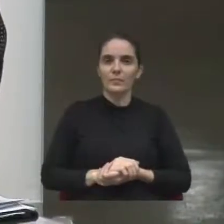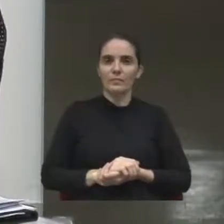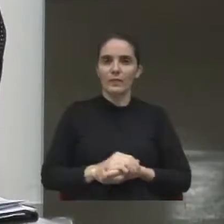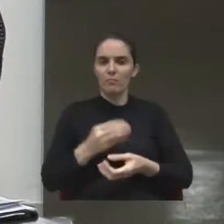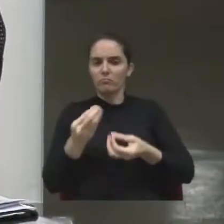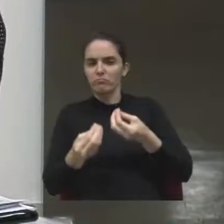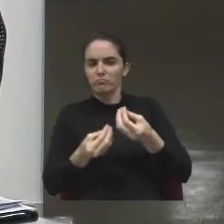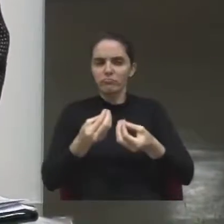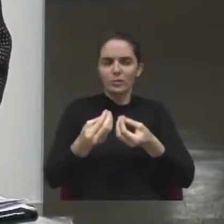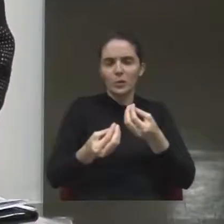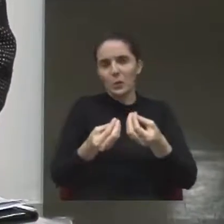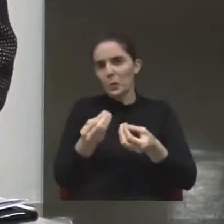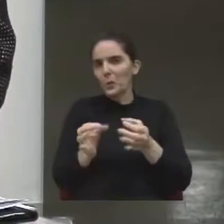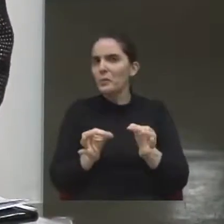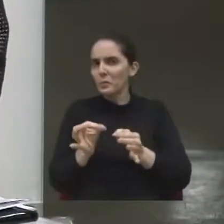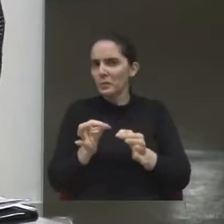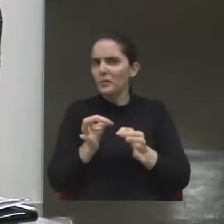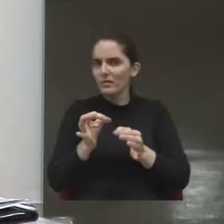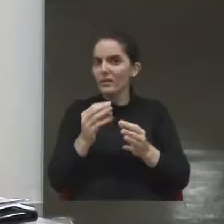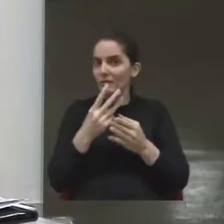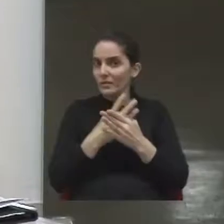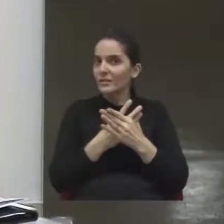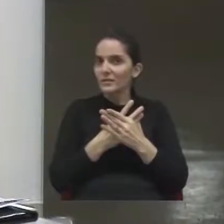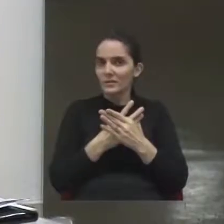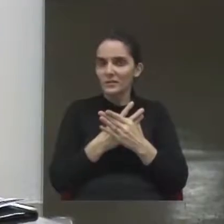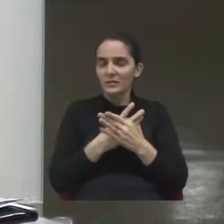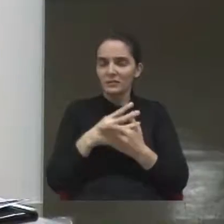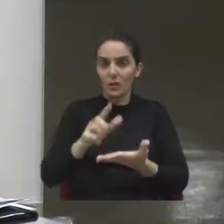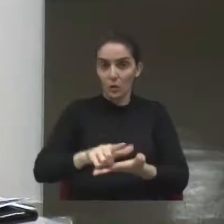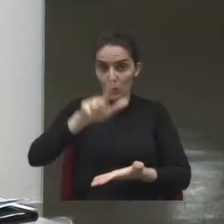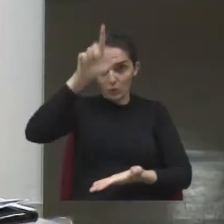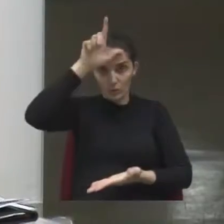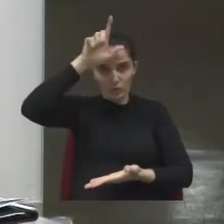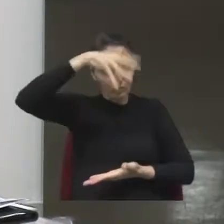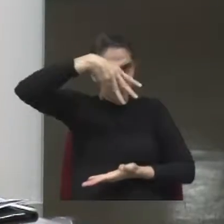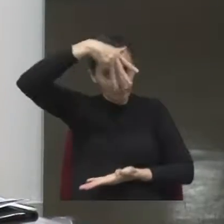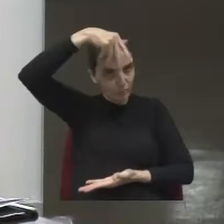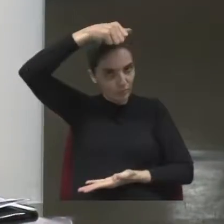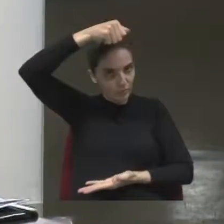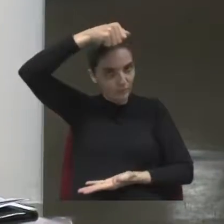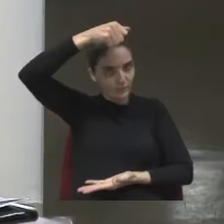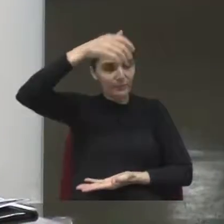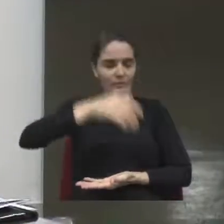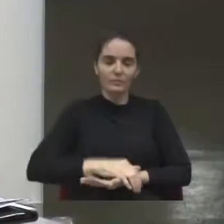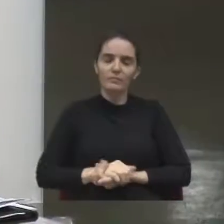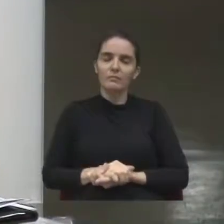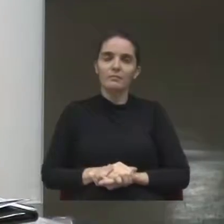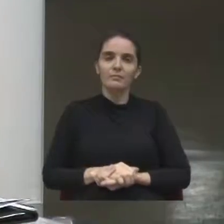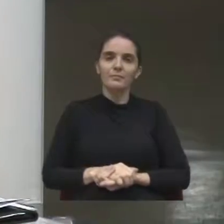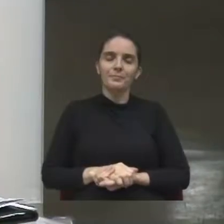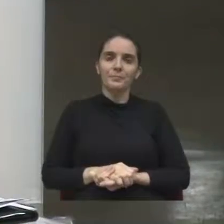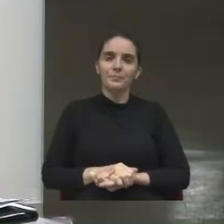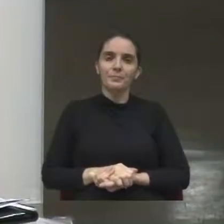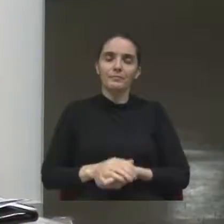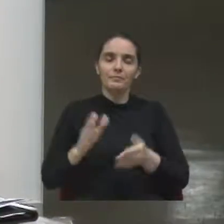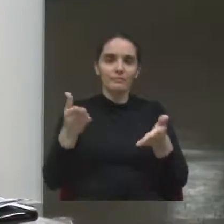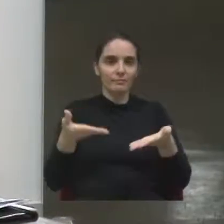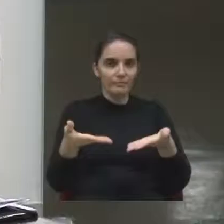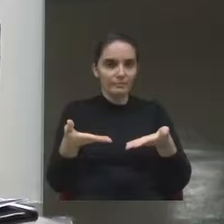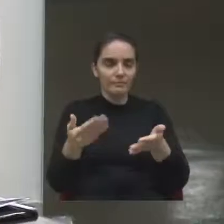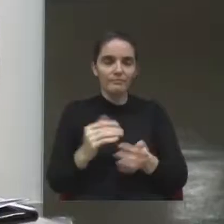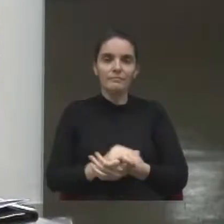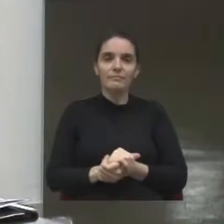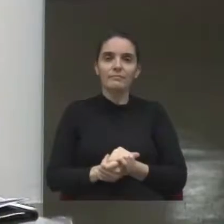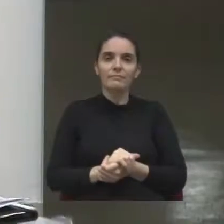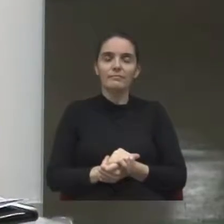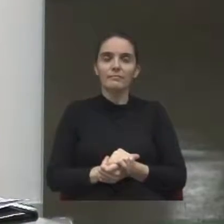projeto dentro da casa, meu líder, Toninho Franco, e que hoje pudéssemos,